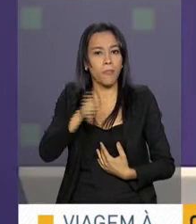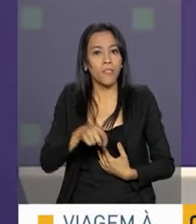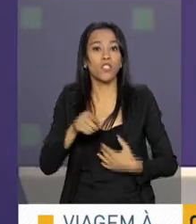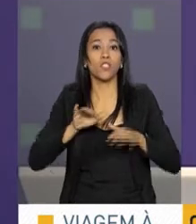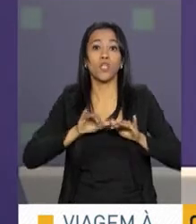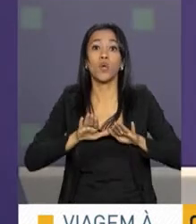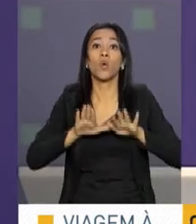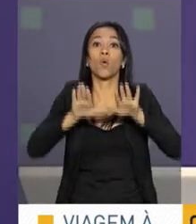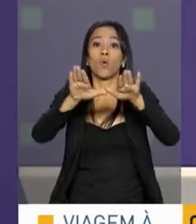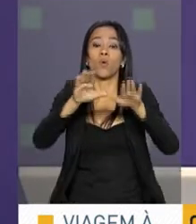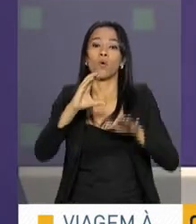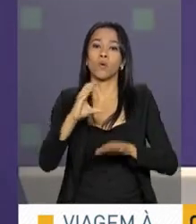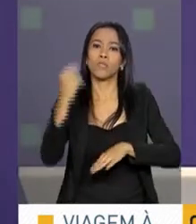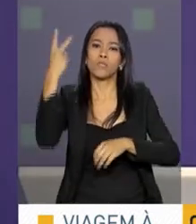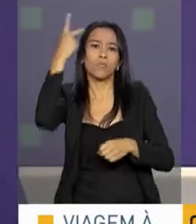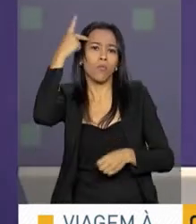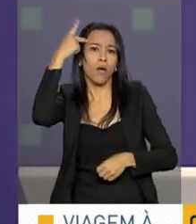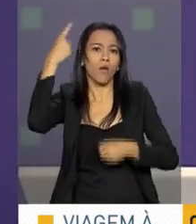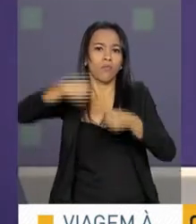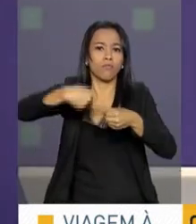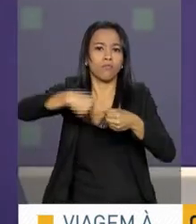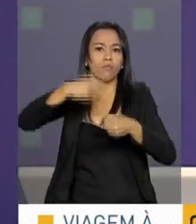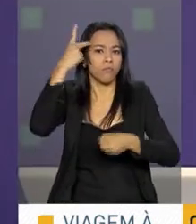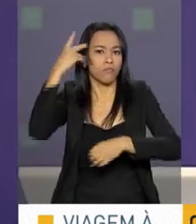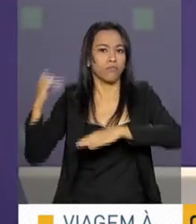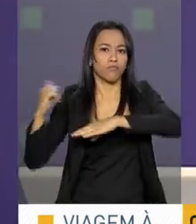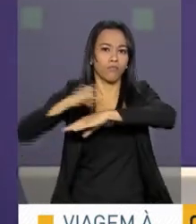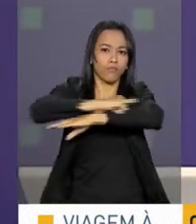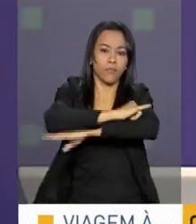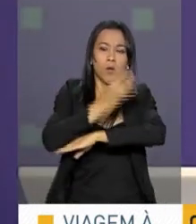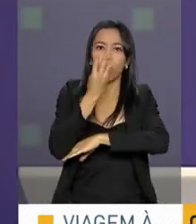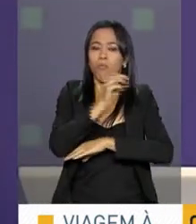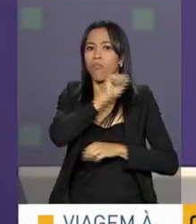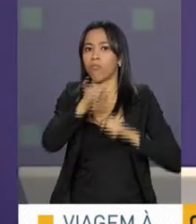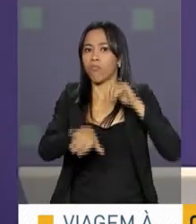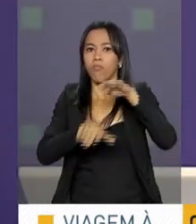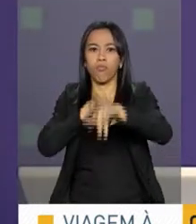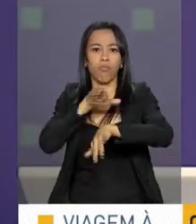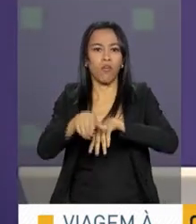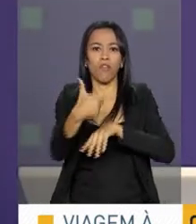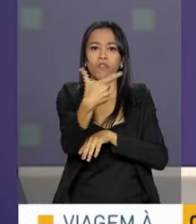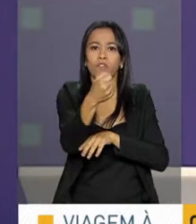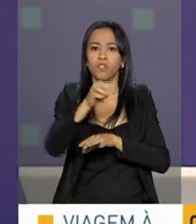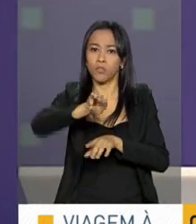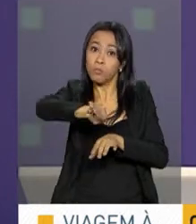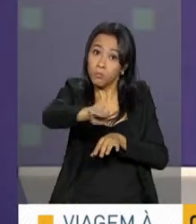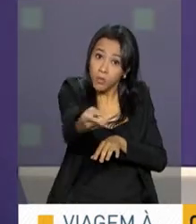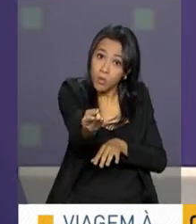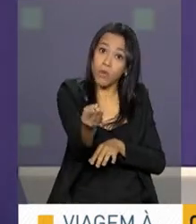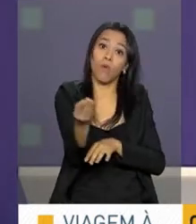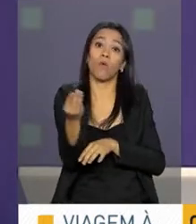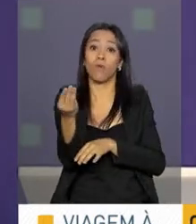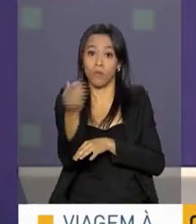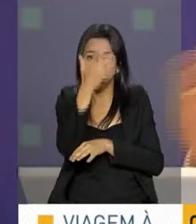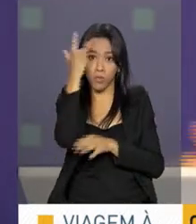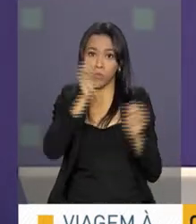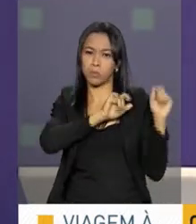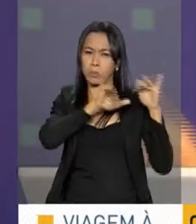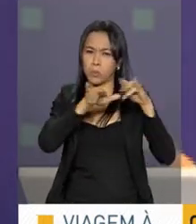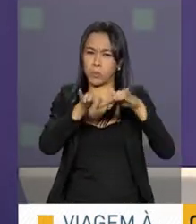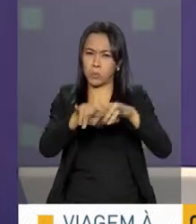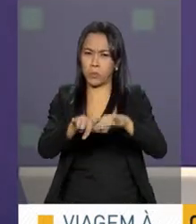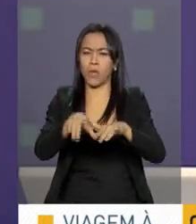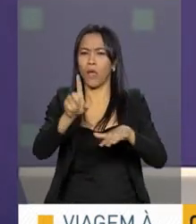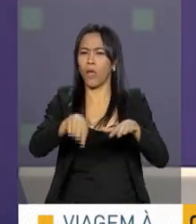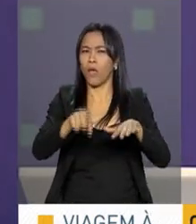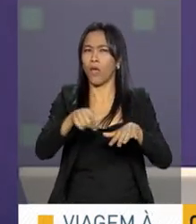Congonhas, né, um aeroporto em São Paulo que tem hoje a movimentação de 20 milhões de passageiros por ano, né, um investimento